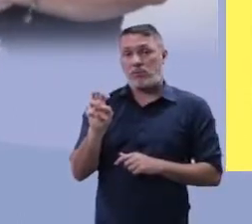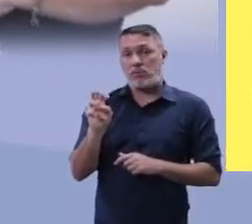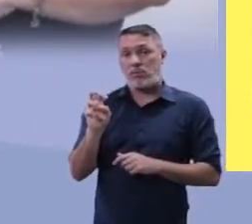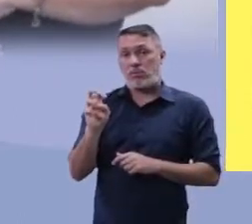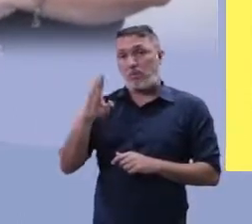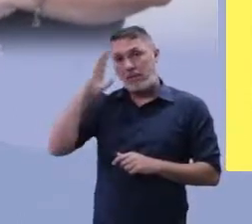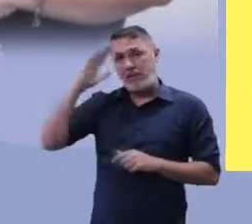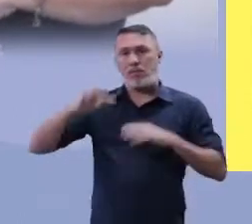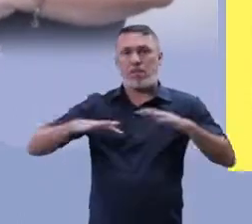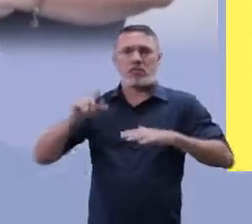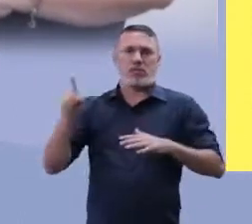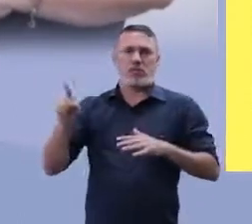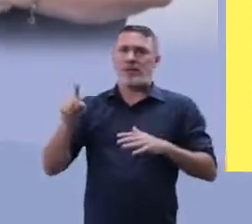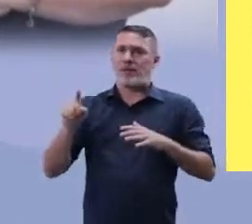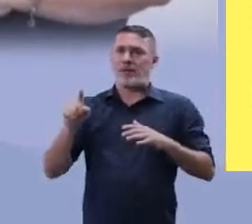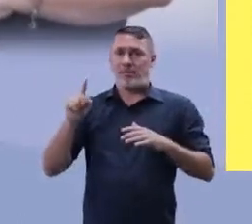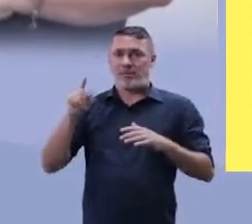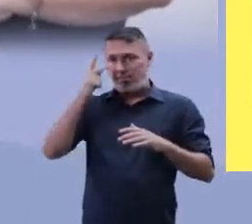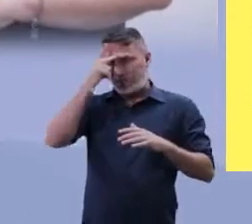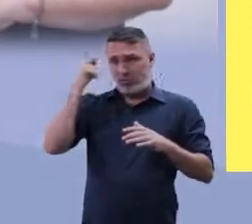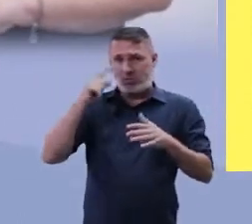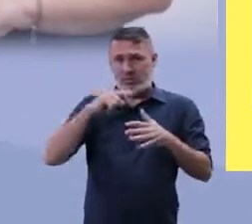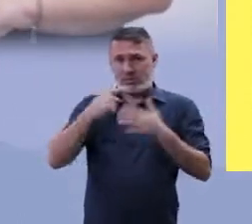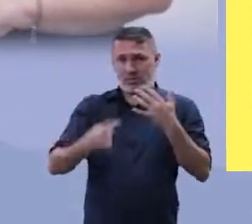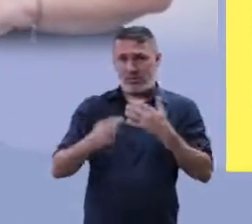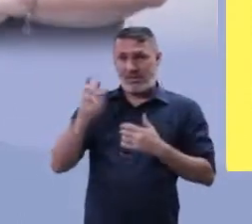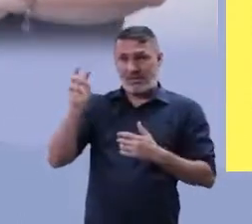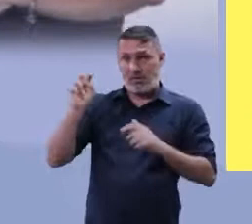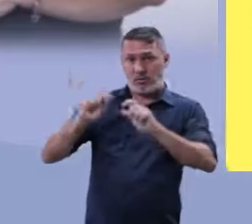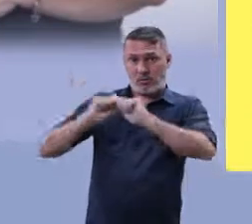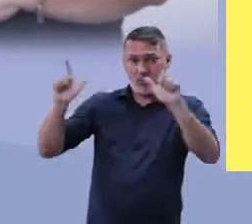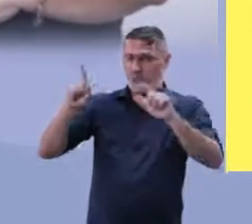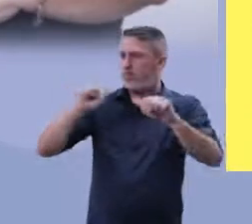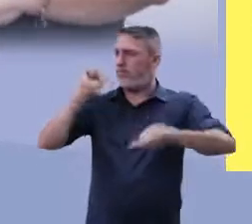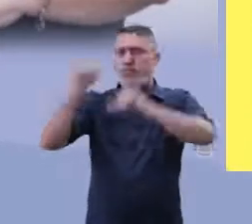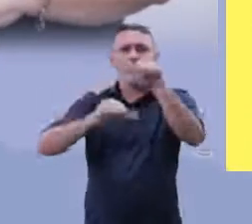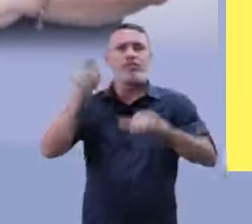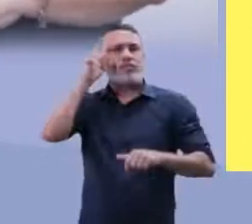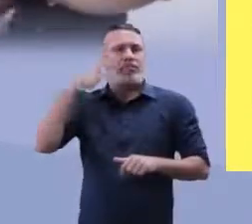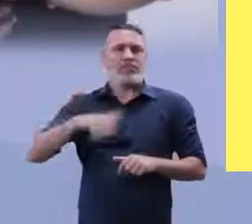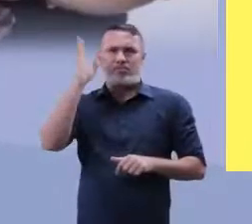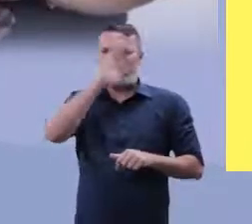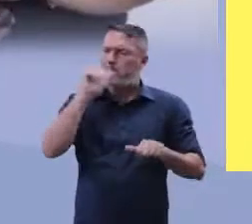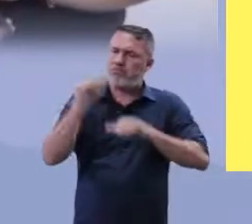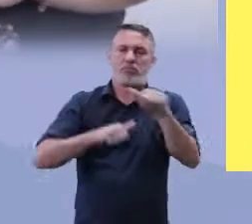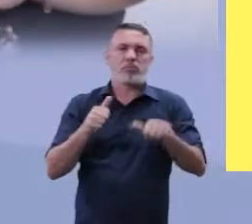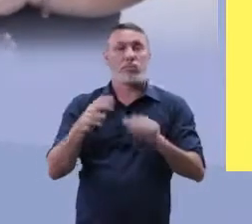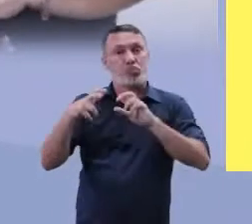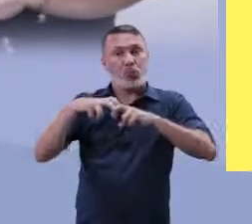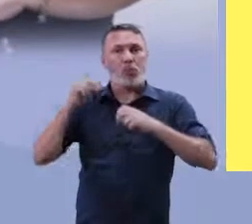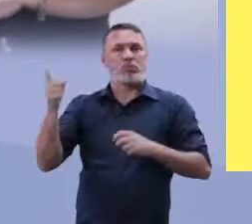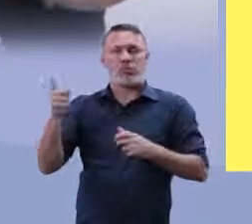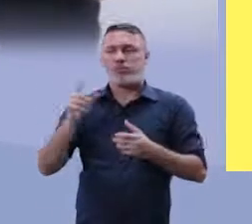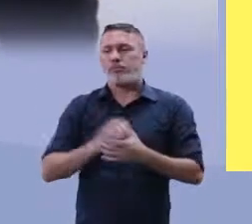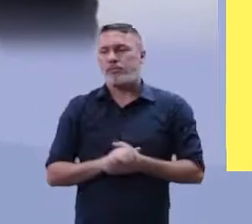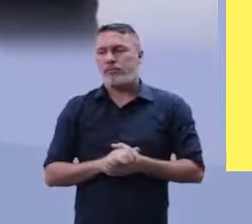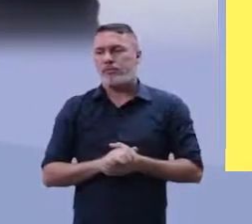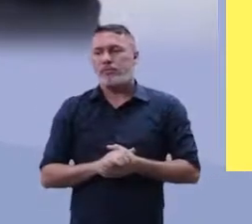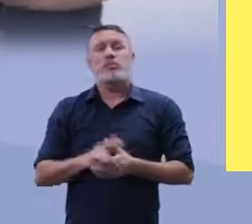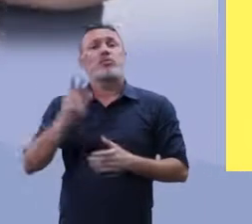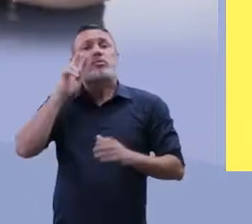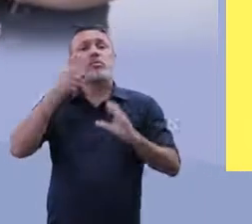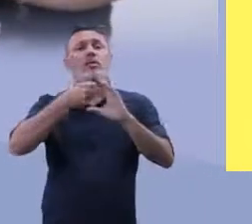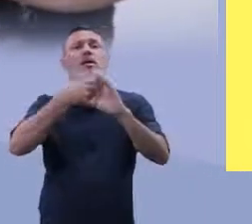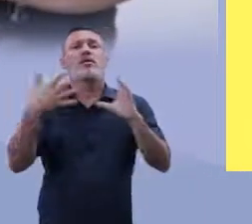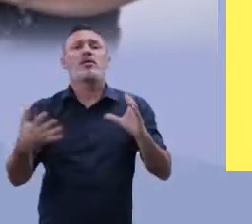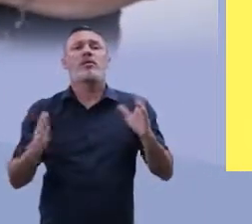5. Esses 5 mudaram a história do povo brasileiro. Observe agora características